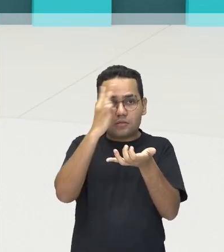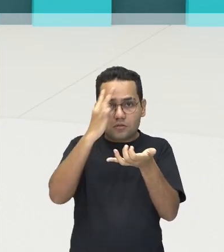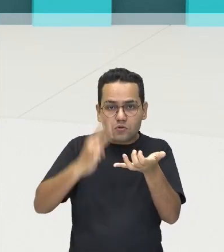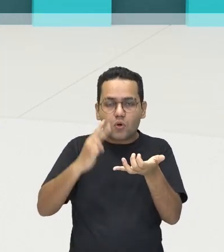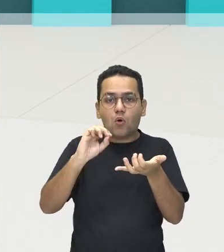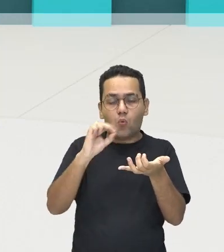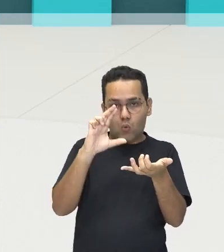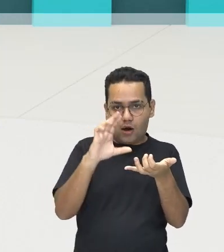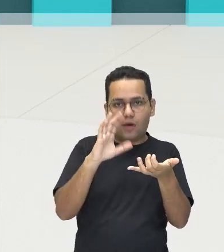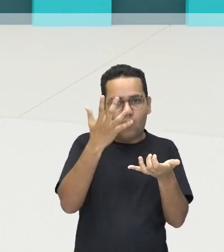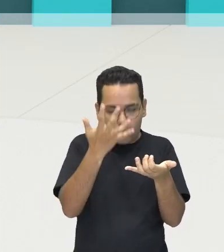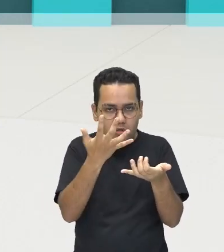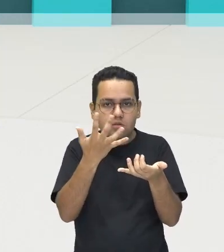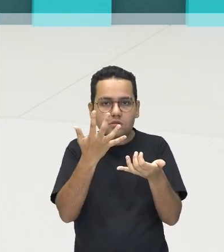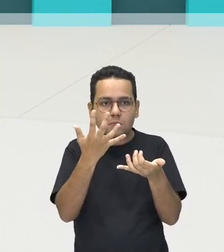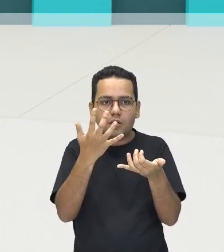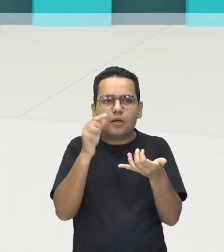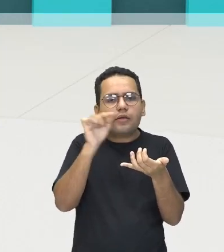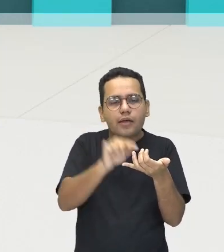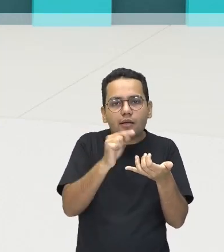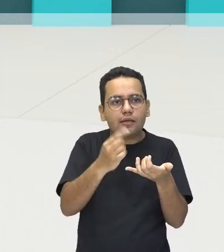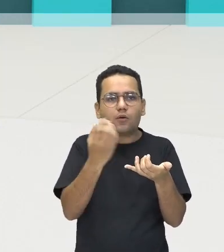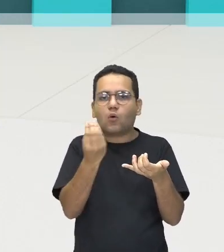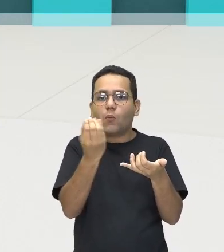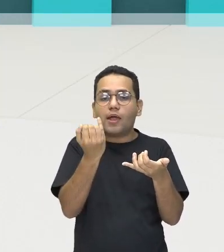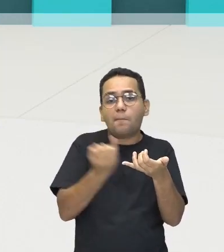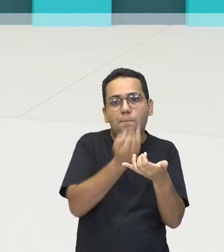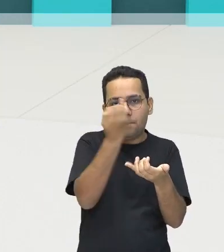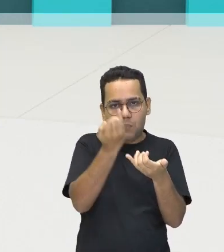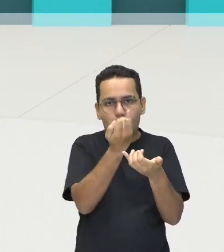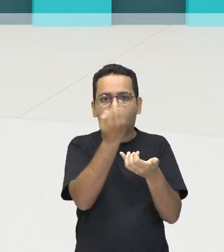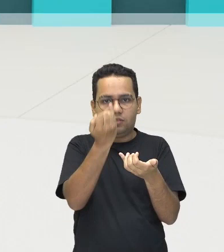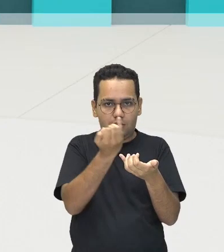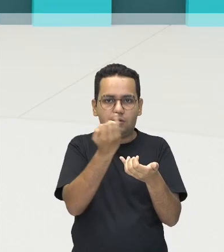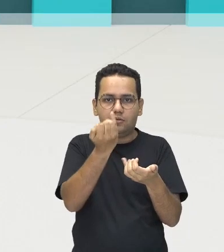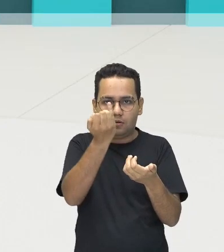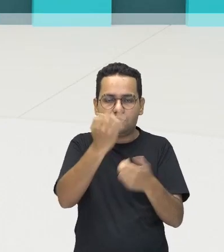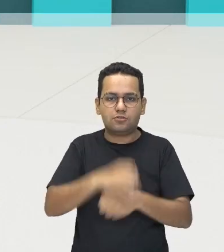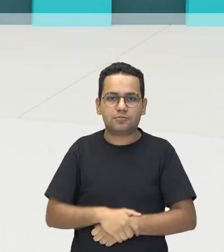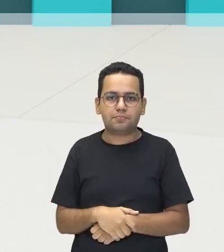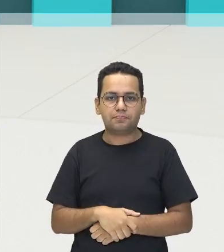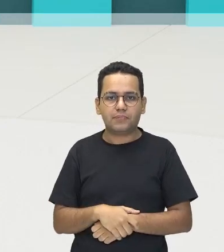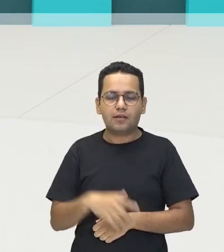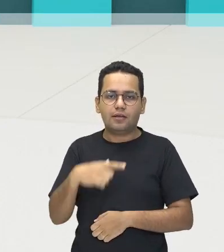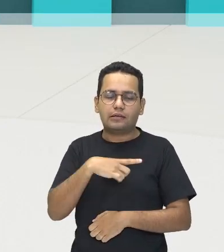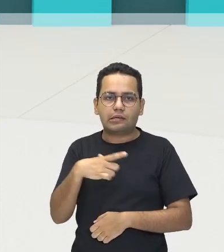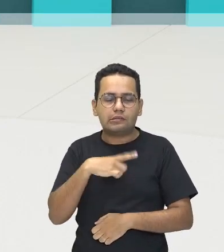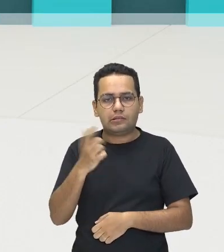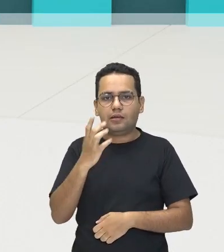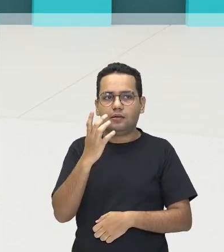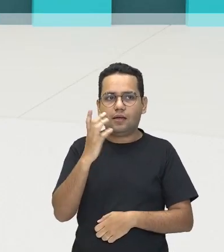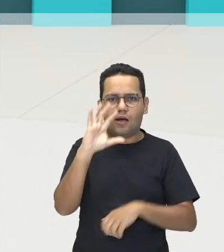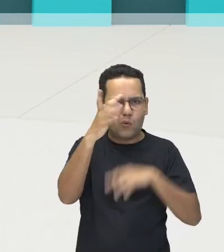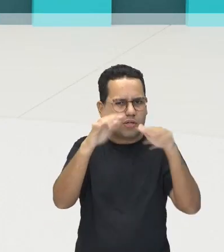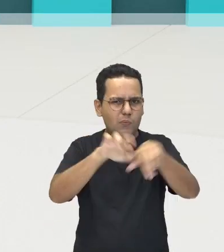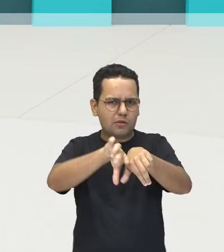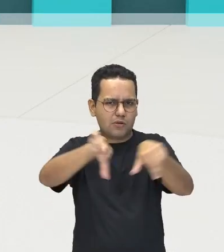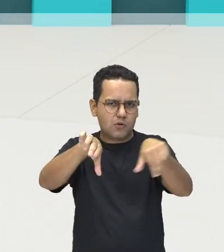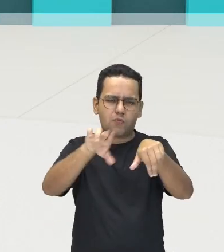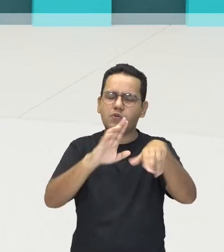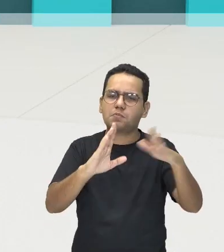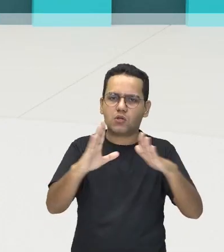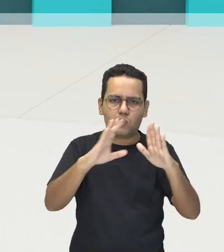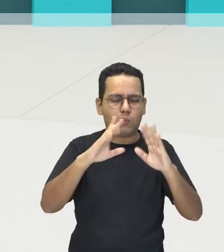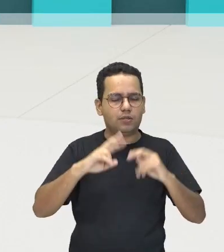mostrar o quanto ele é grandioso em relação a tudo que aconteceu, a toda a diversidade que o homem, por exemplo, viveu, tá